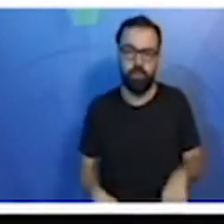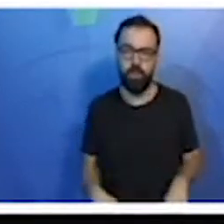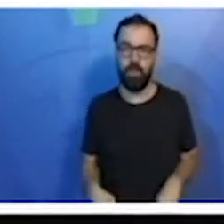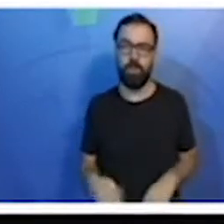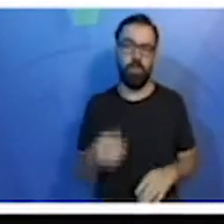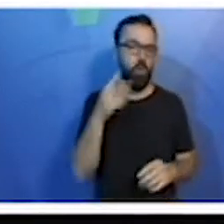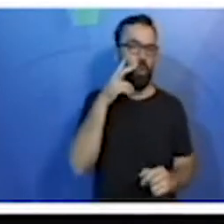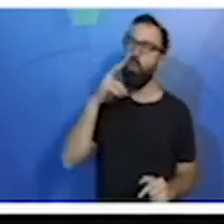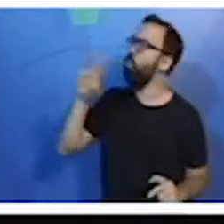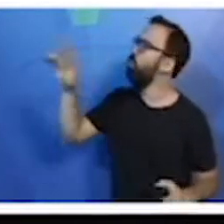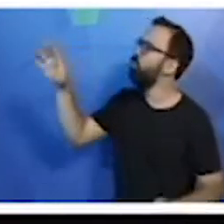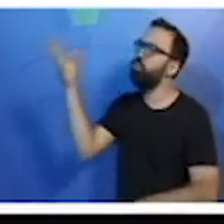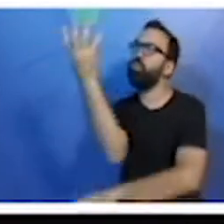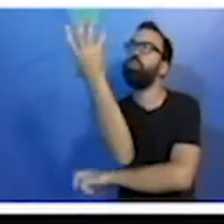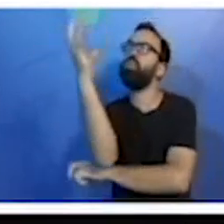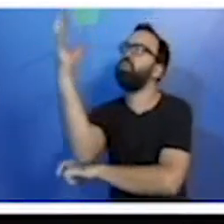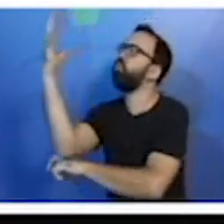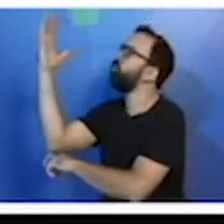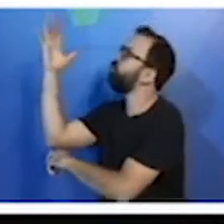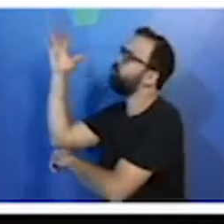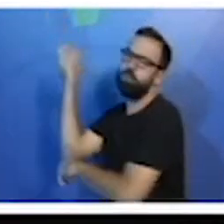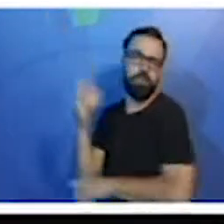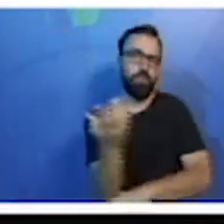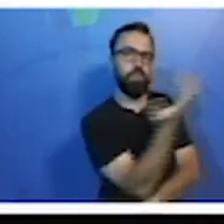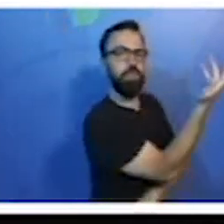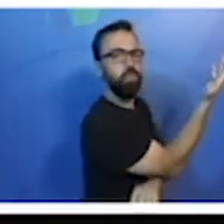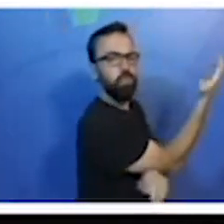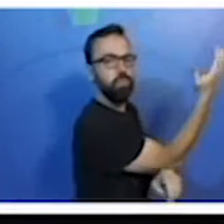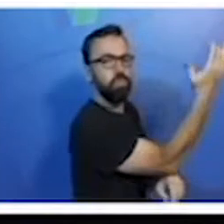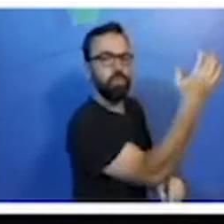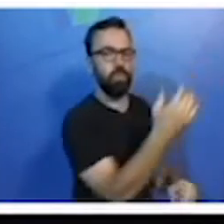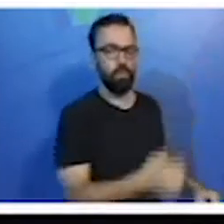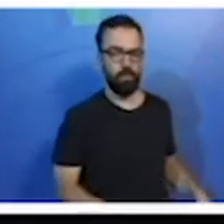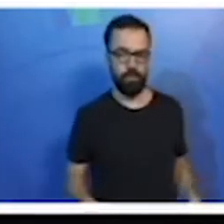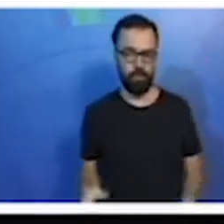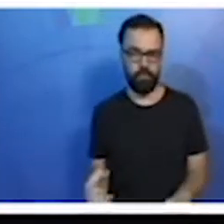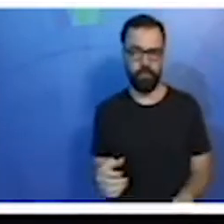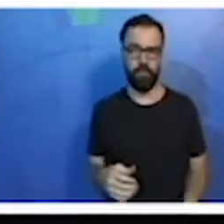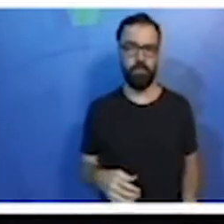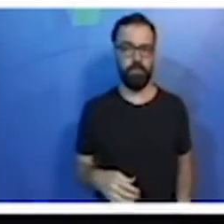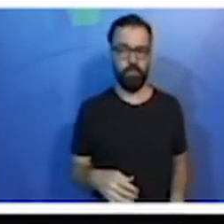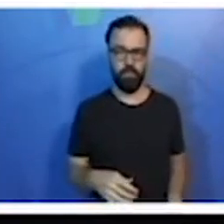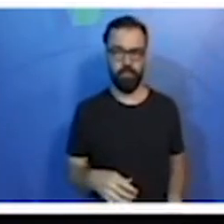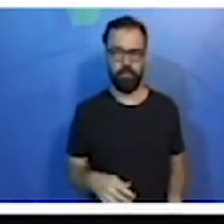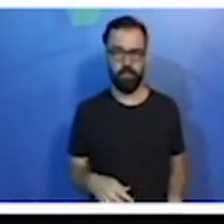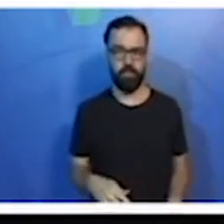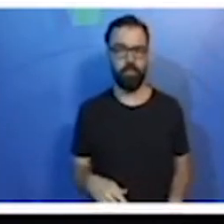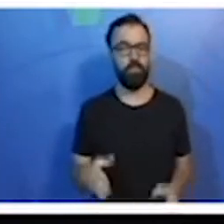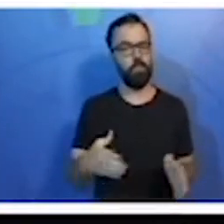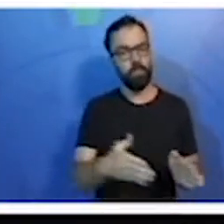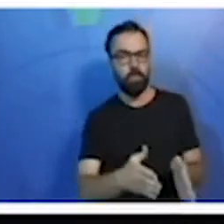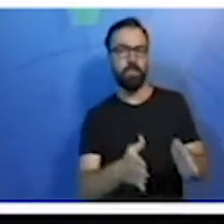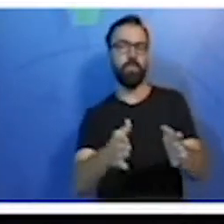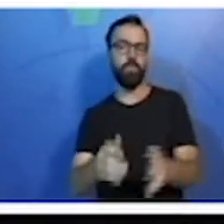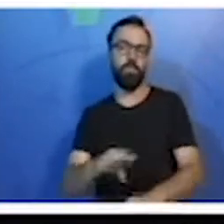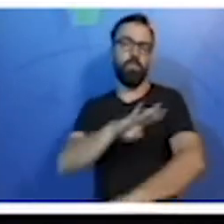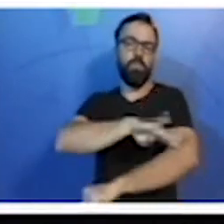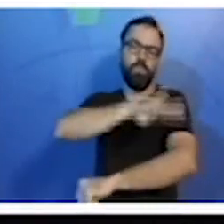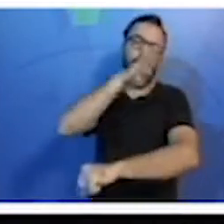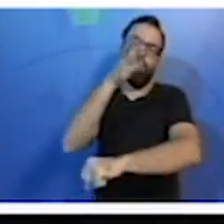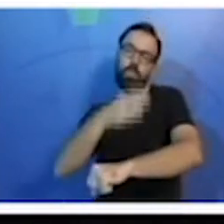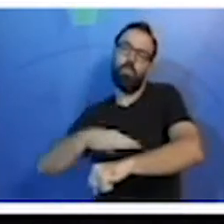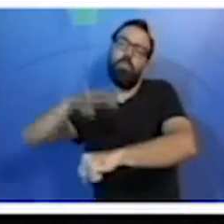agraciados por uma uma paisagem superbonita né então eles eles passam por paisagens por caminhos por